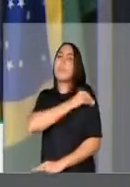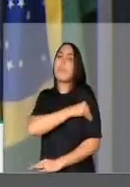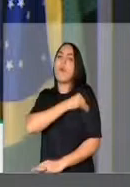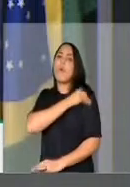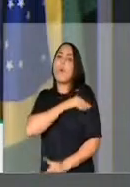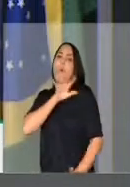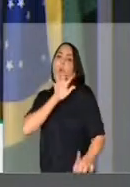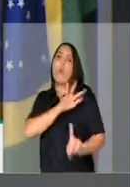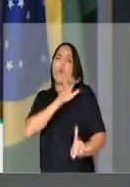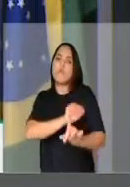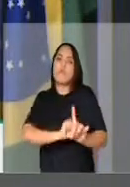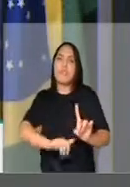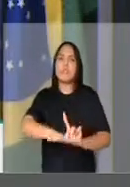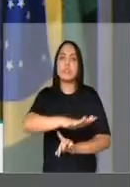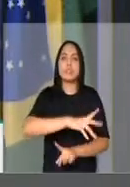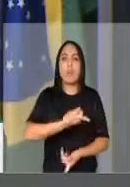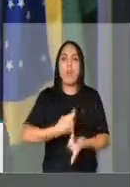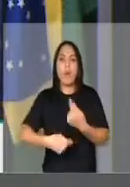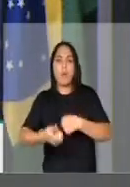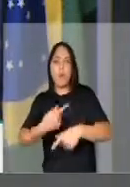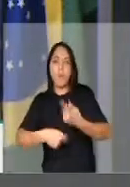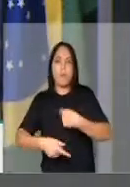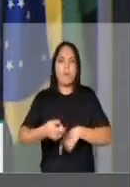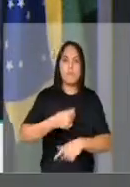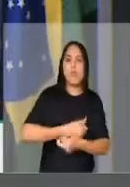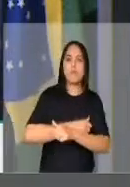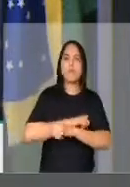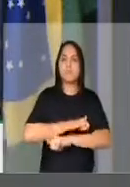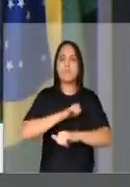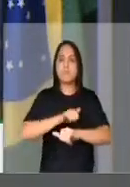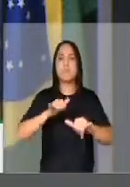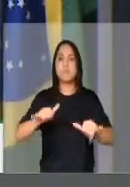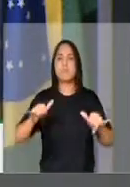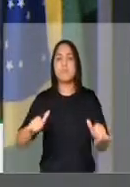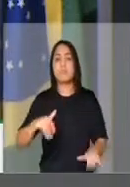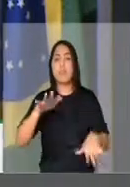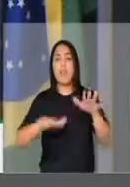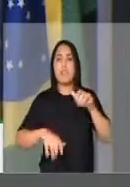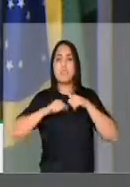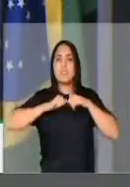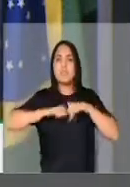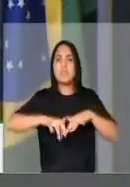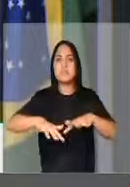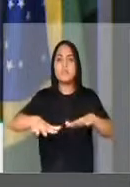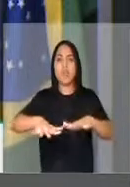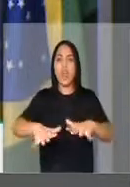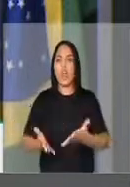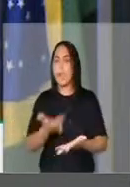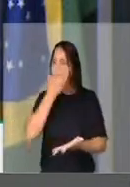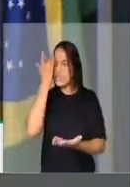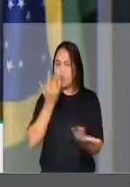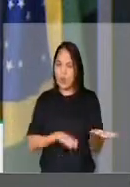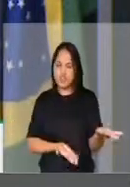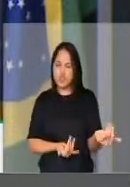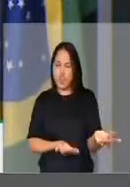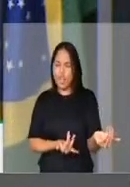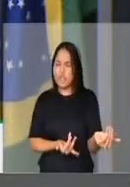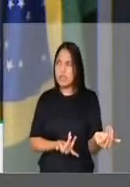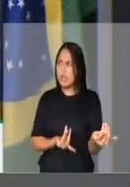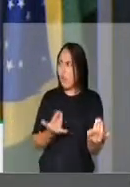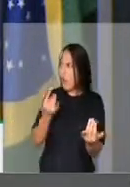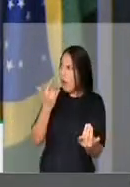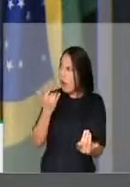sociedade a comercialização a publicidade que muitas vezes chama jovens a